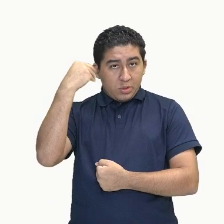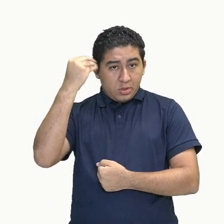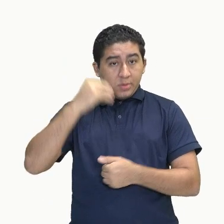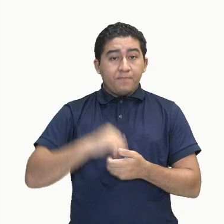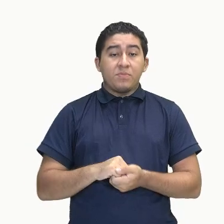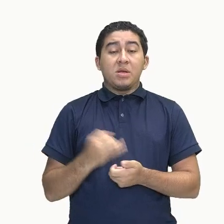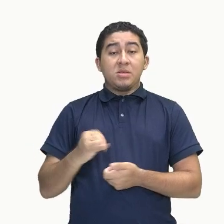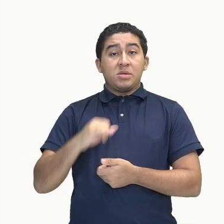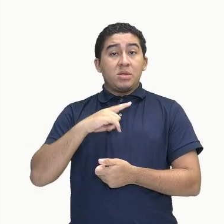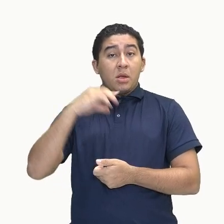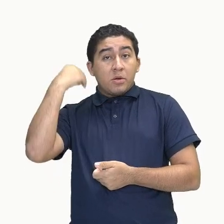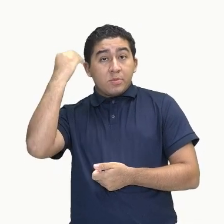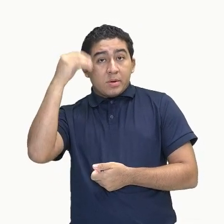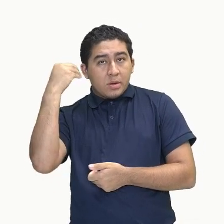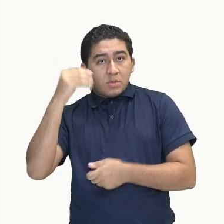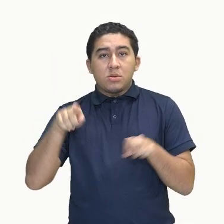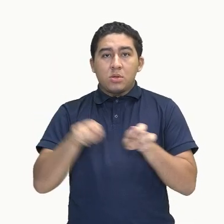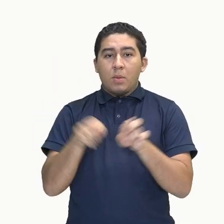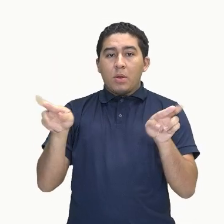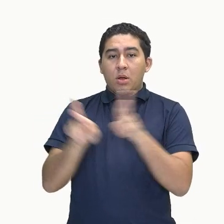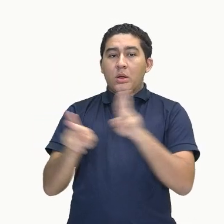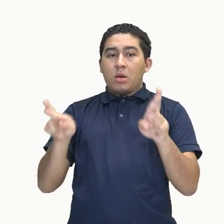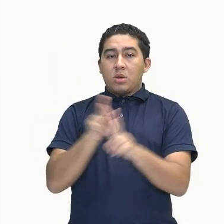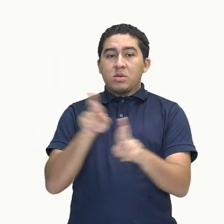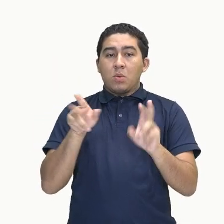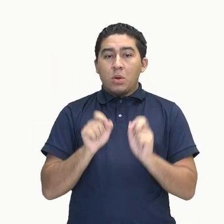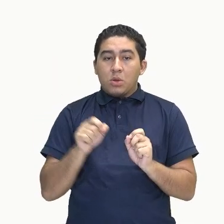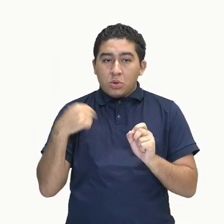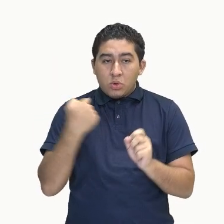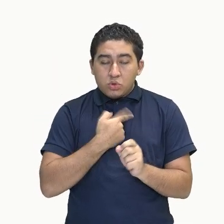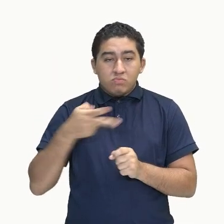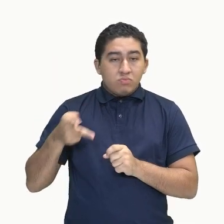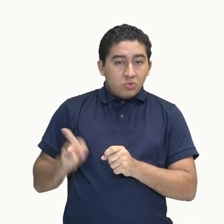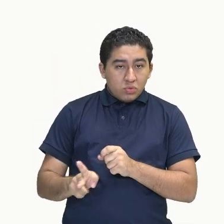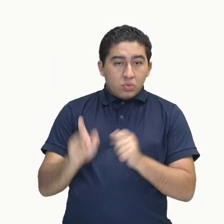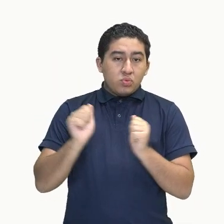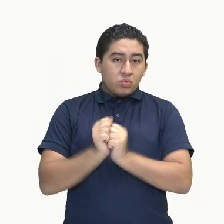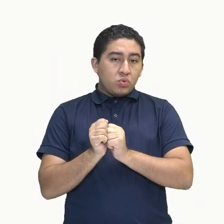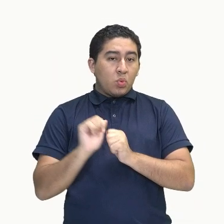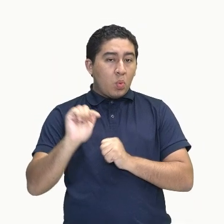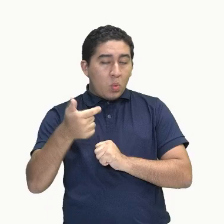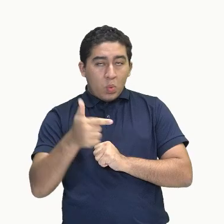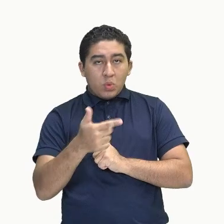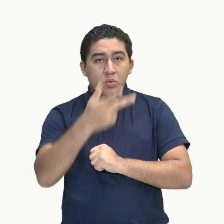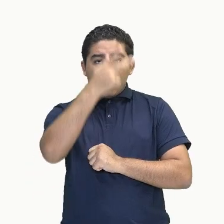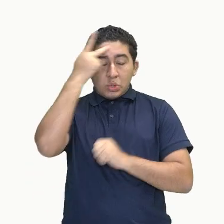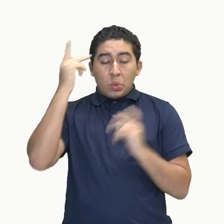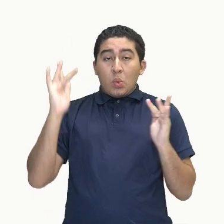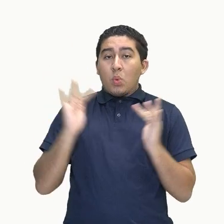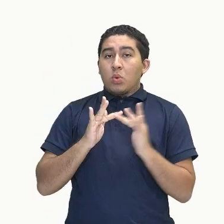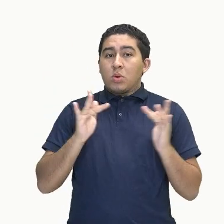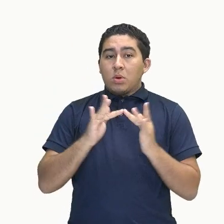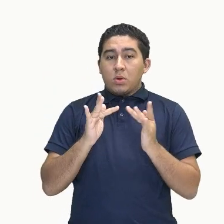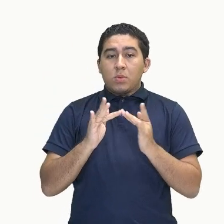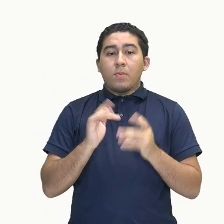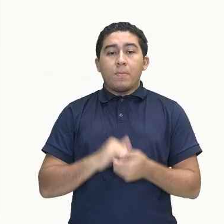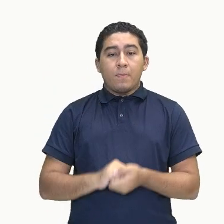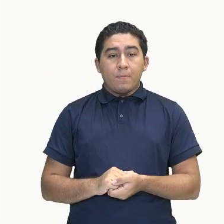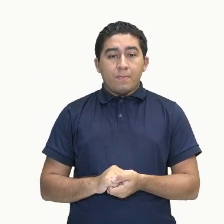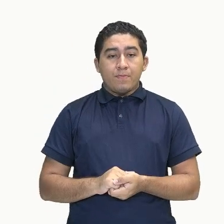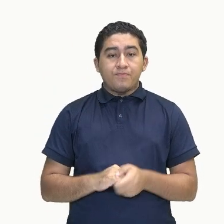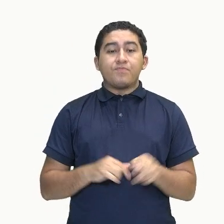tenho aqui relações, né, que mantemos com outras pessoas, com